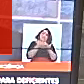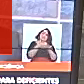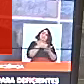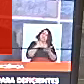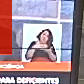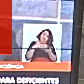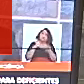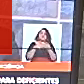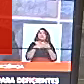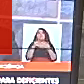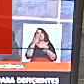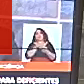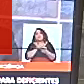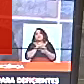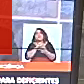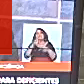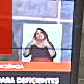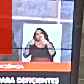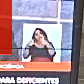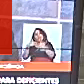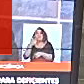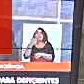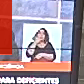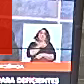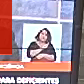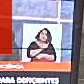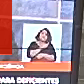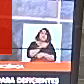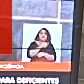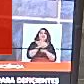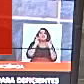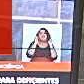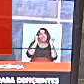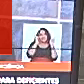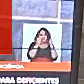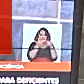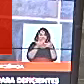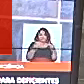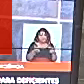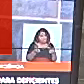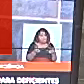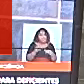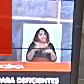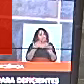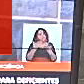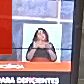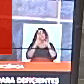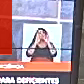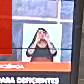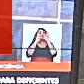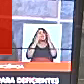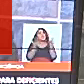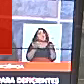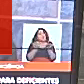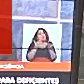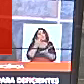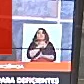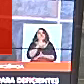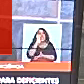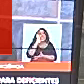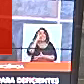etc. Então tomara que a gente consiga sair daqui hoje com alguma definição realmente da volta das